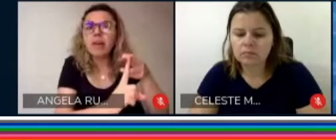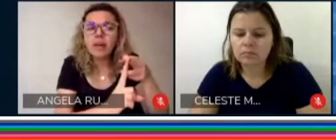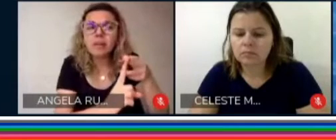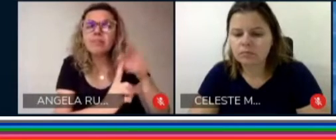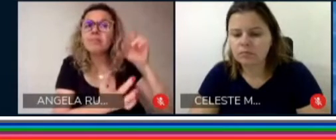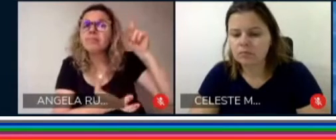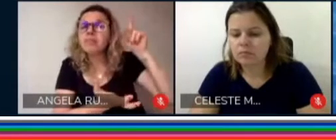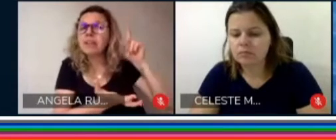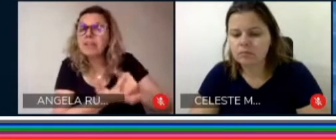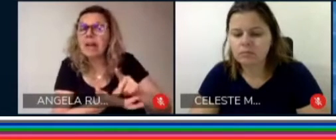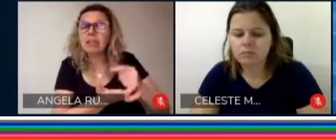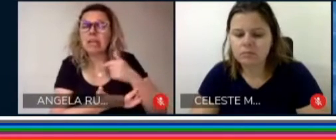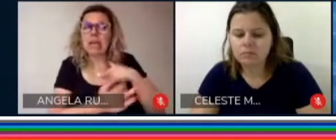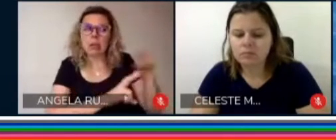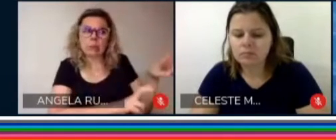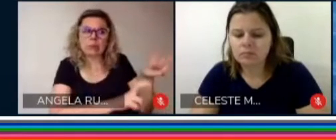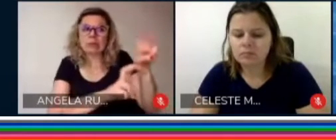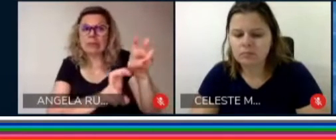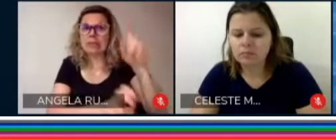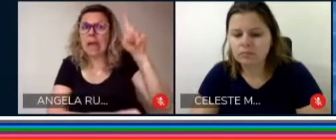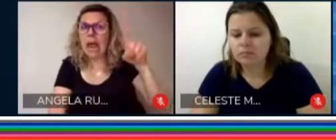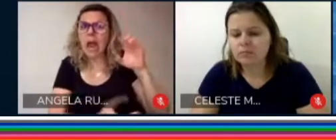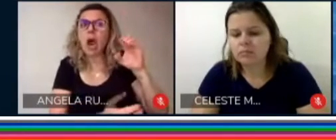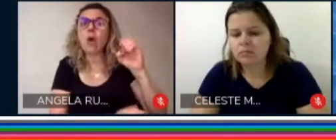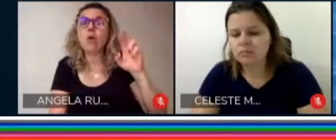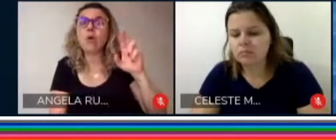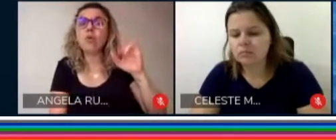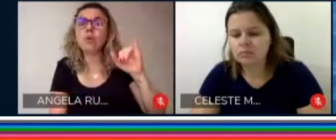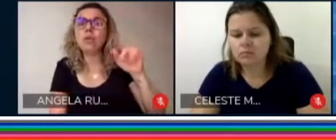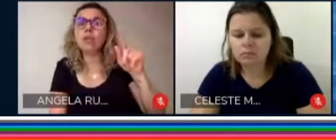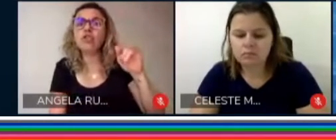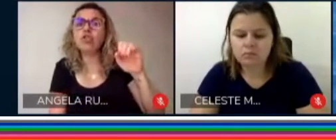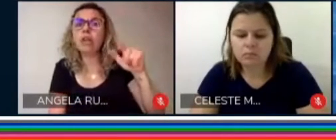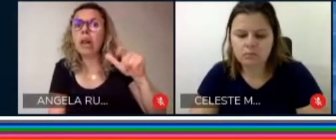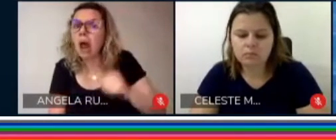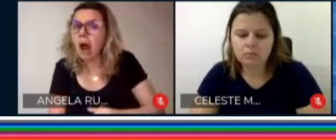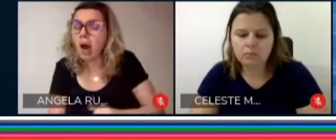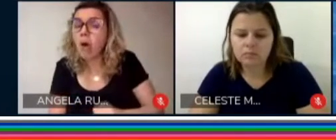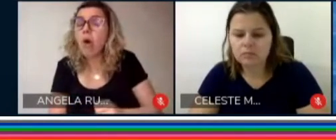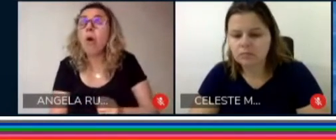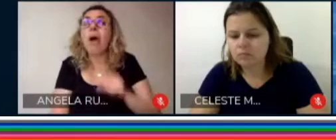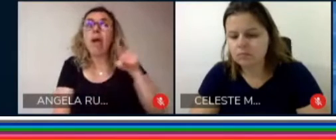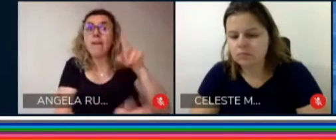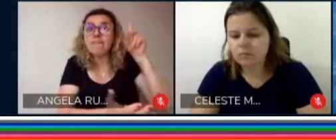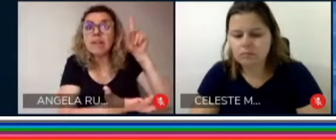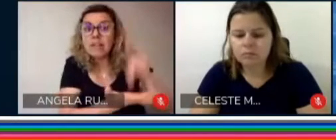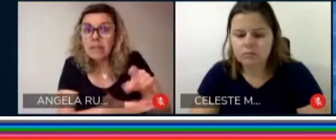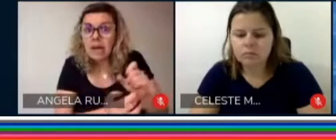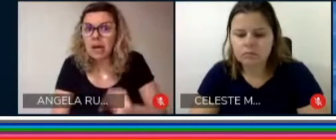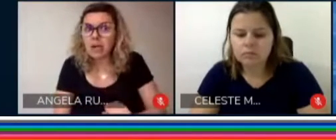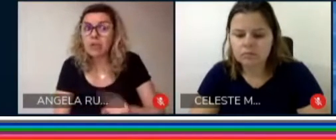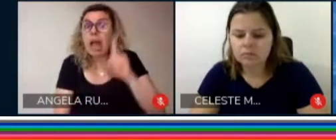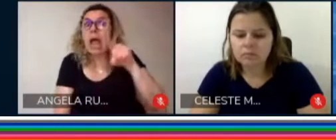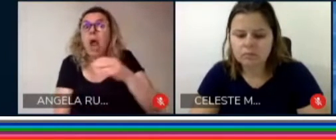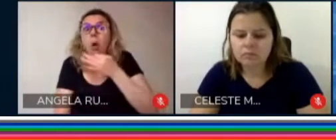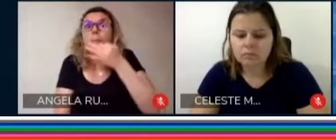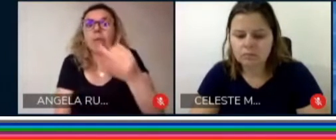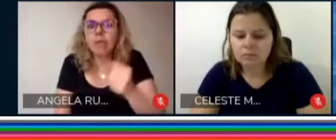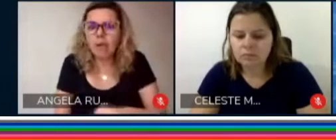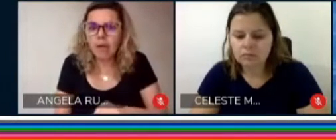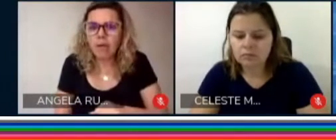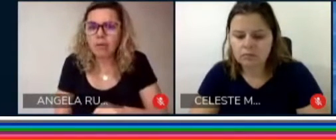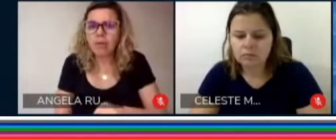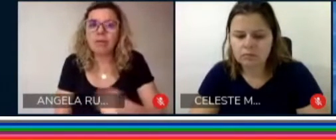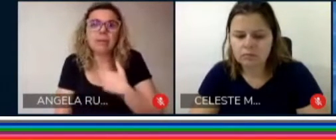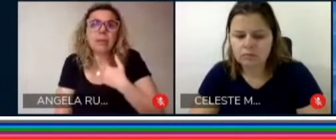aquela fonte que eu estou citando ela é original, se aquilo é um fato ou se é uma opinião, né? Não vamos cair no sensacionalista, né?